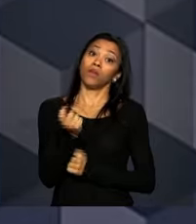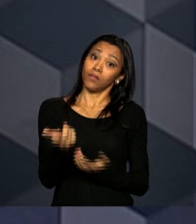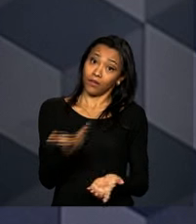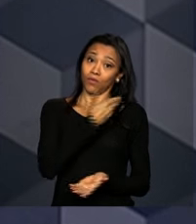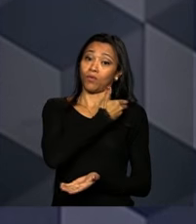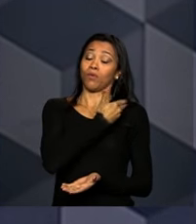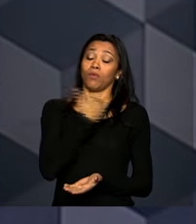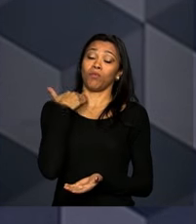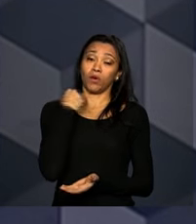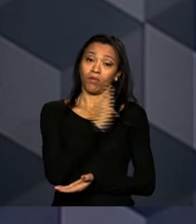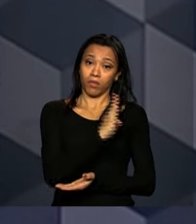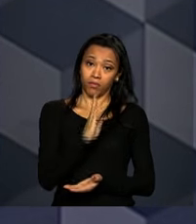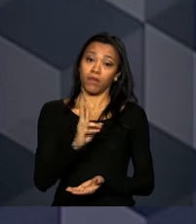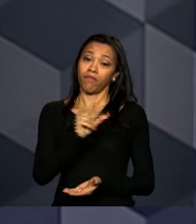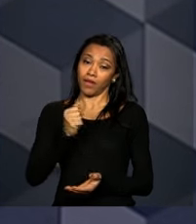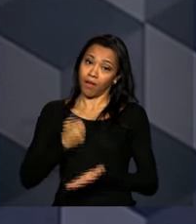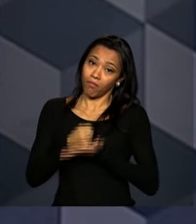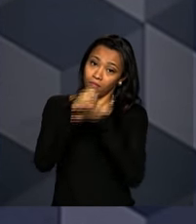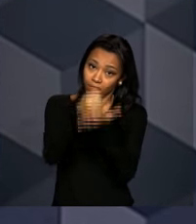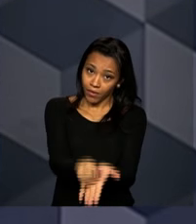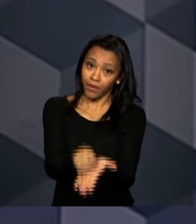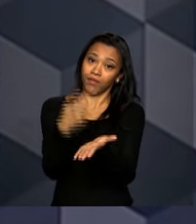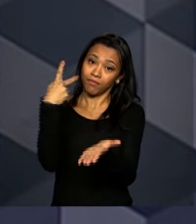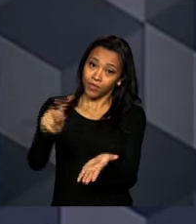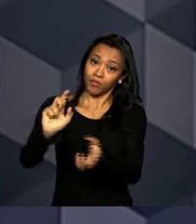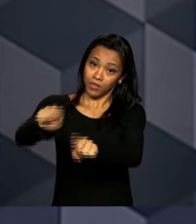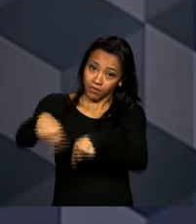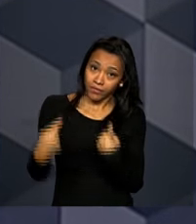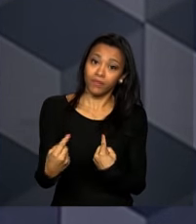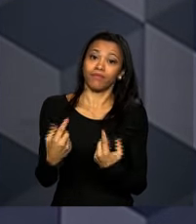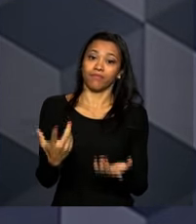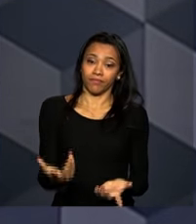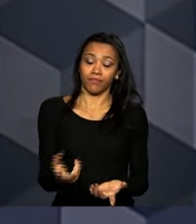parceiro dessa sua empreitada.